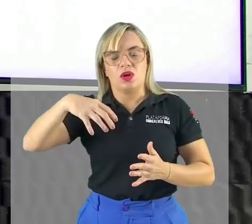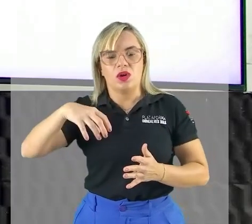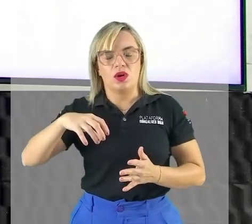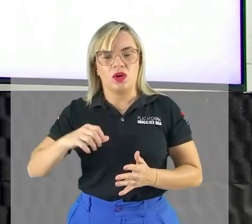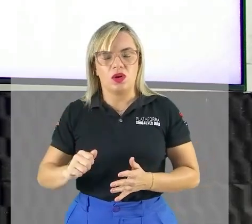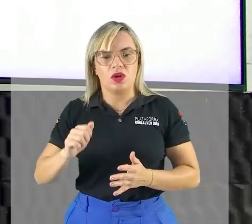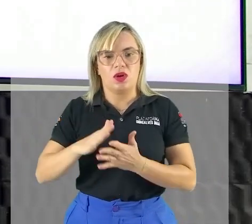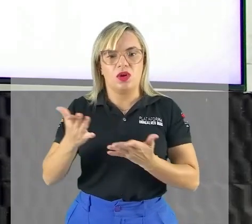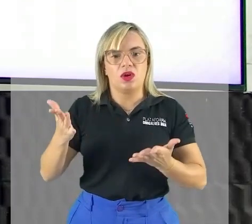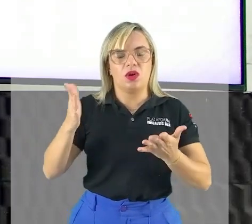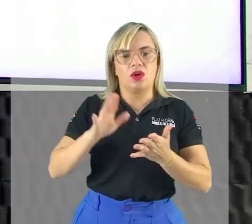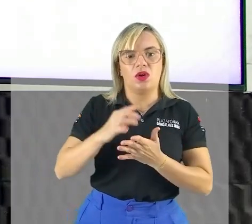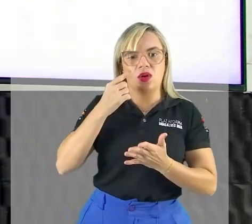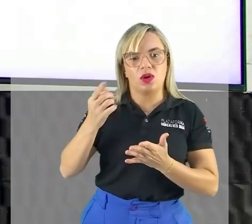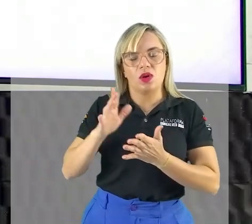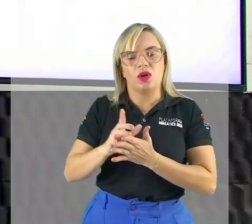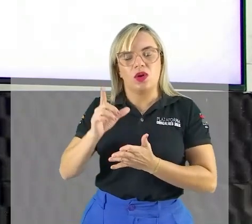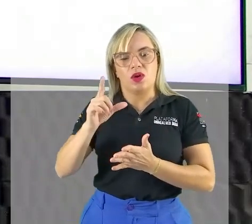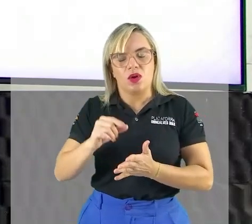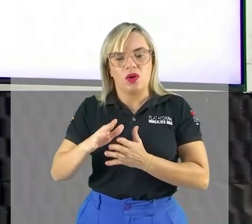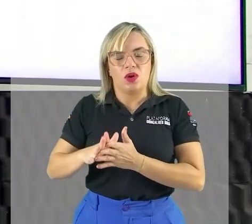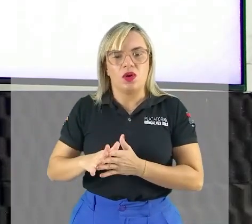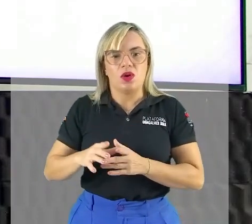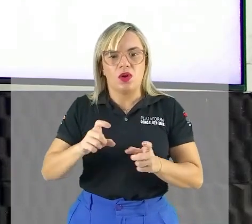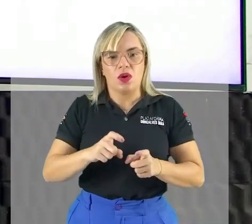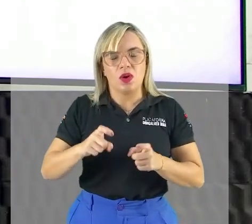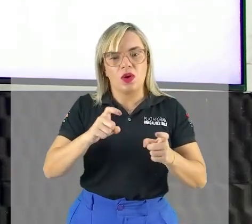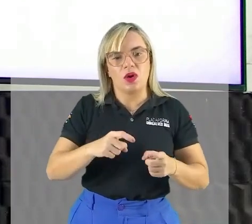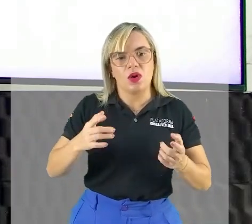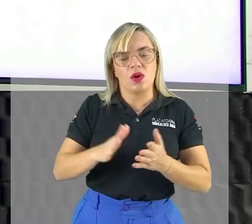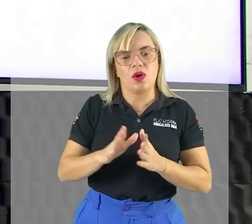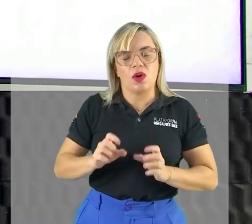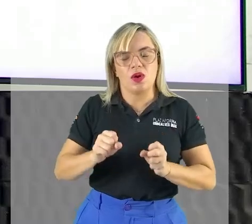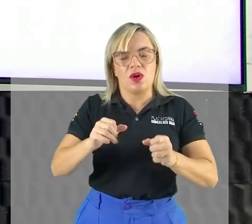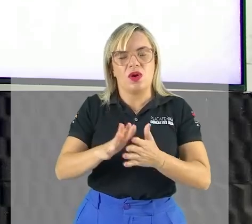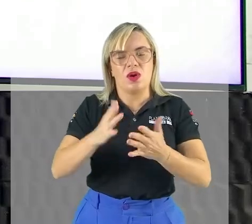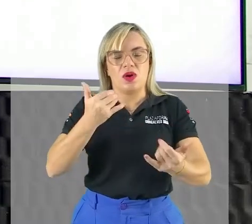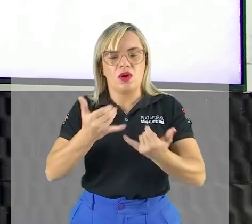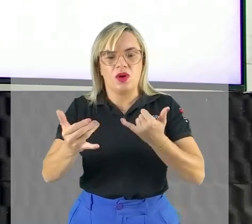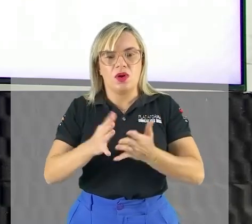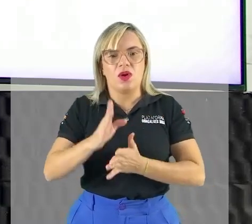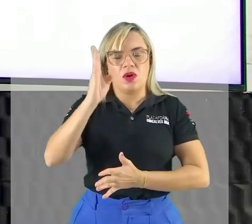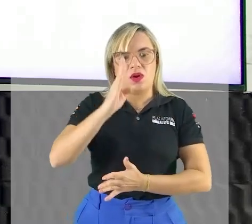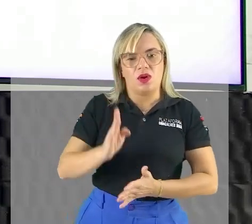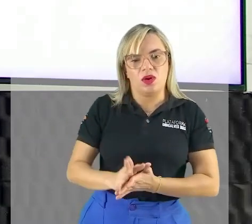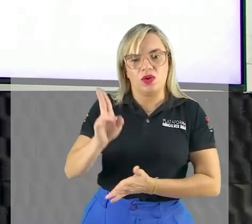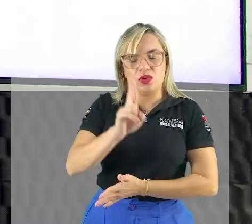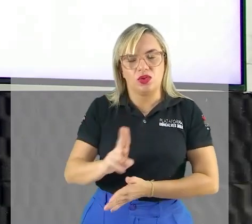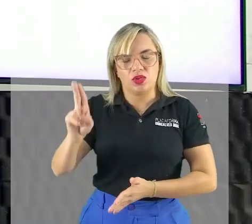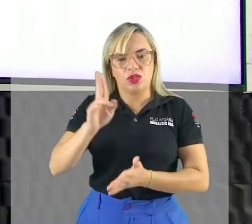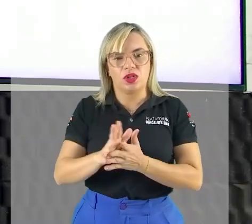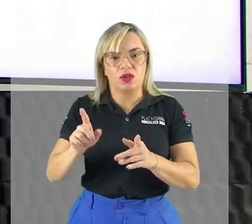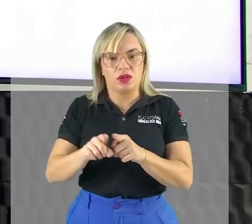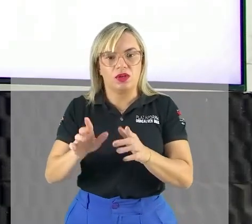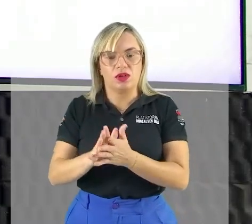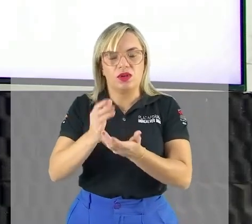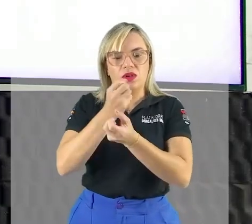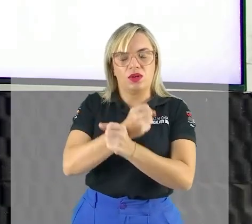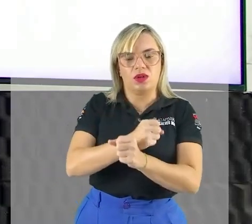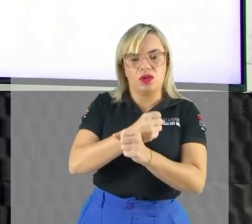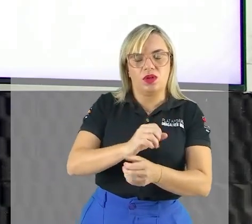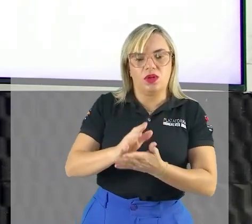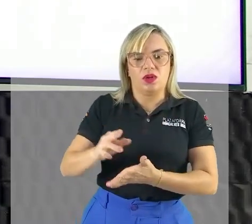L fundoa apareceu um pouco com o processo de colonização aqui no Brasil e utilizar mão de obra escrava a o norte pequenas